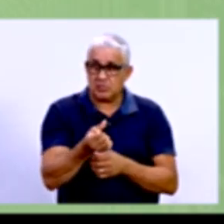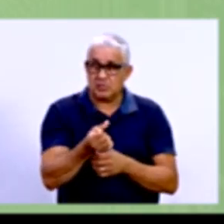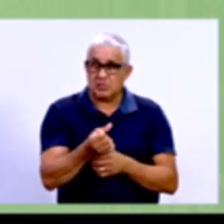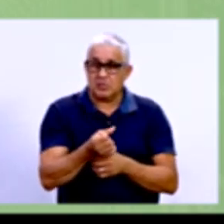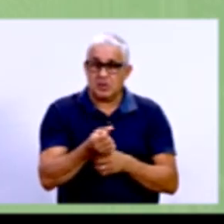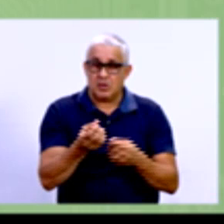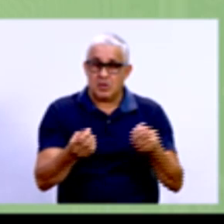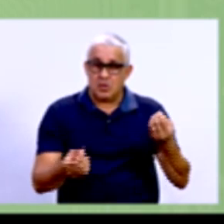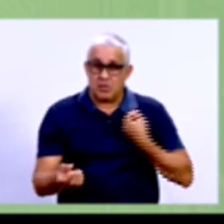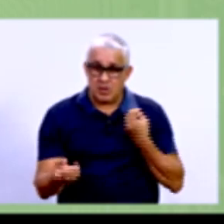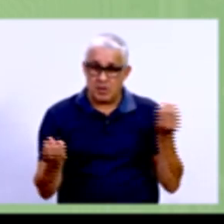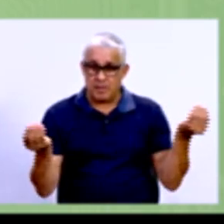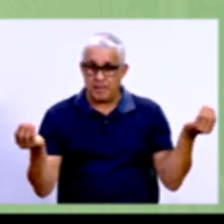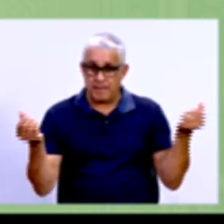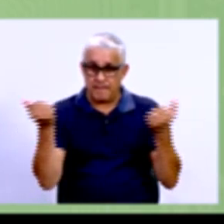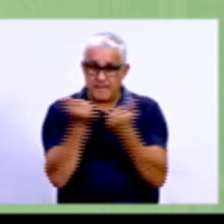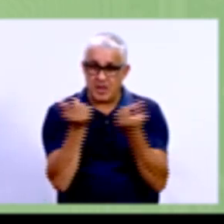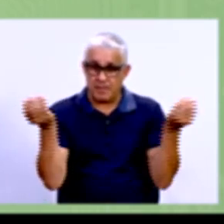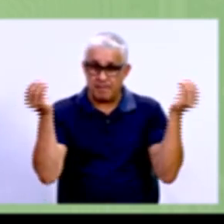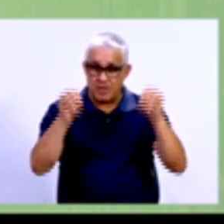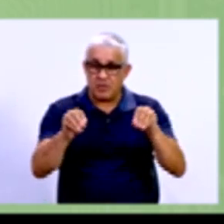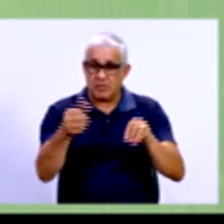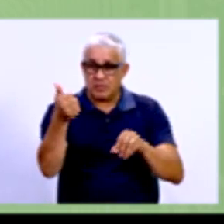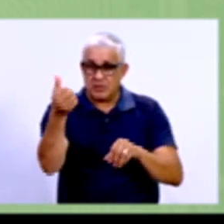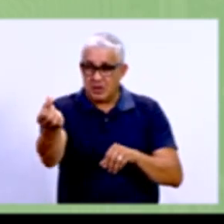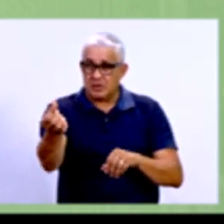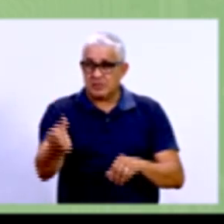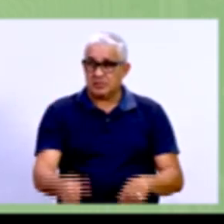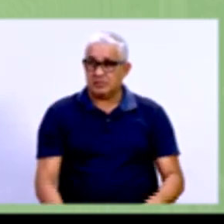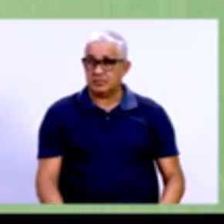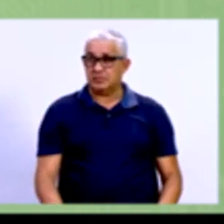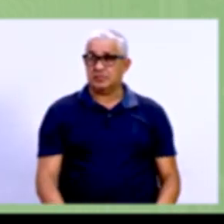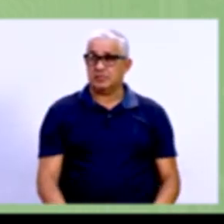de X e substituir pelo 16. Então, a gente vai pegar